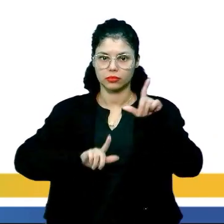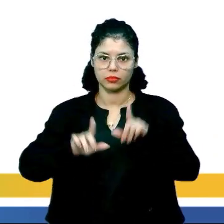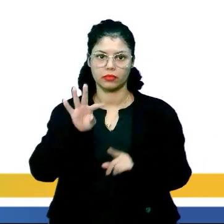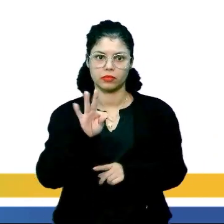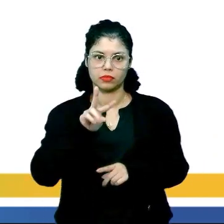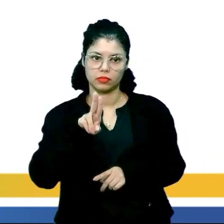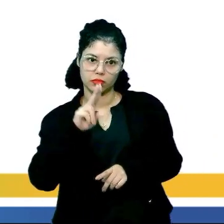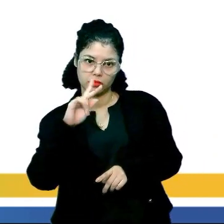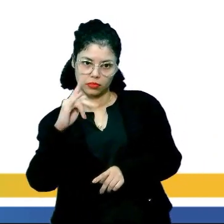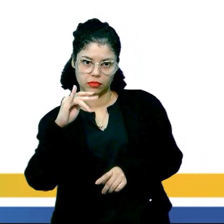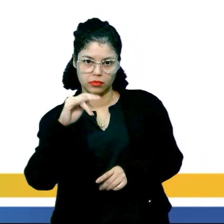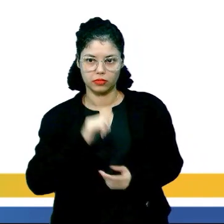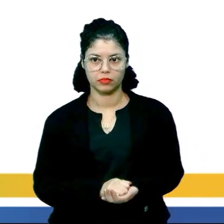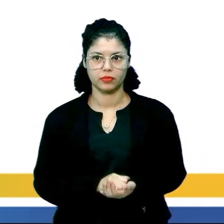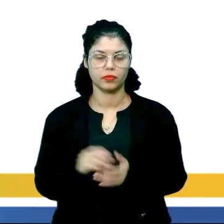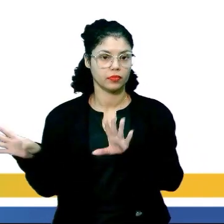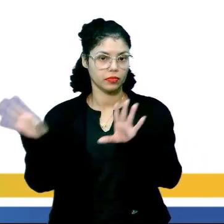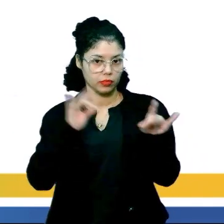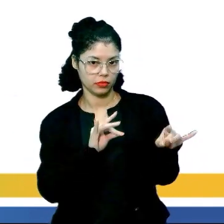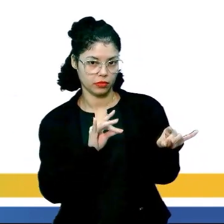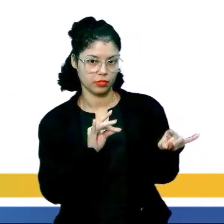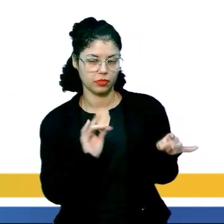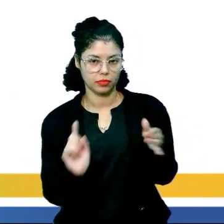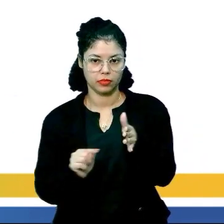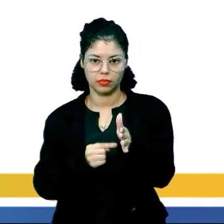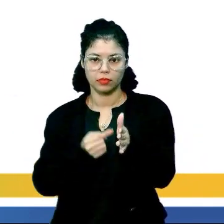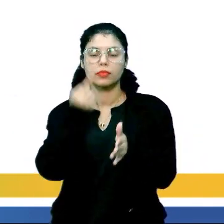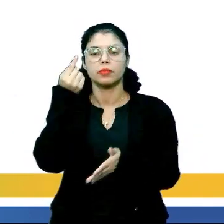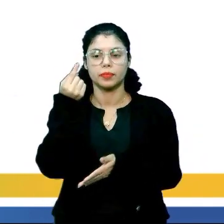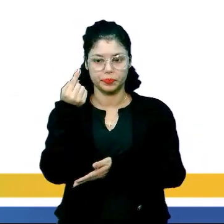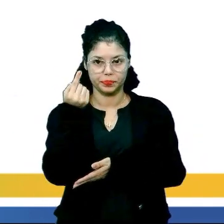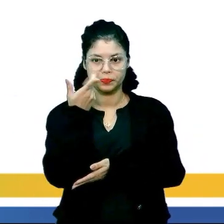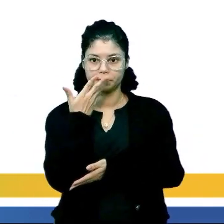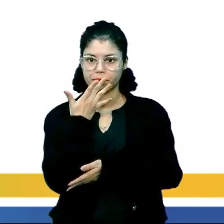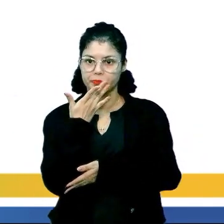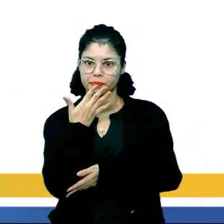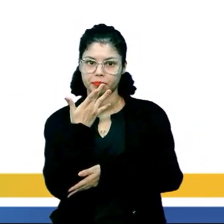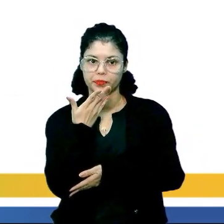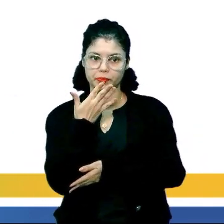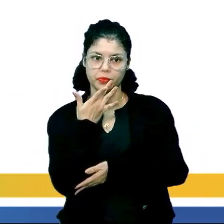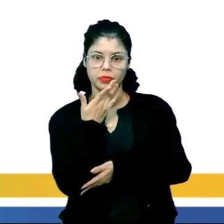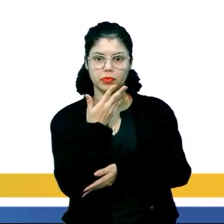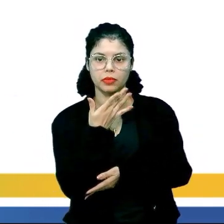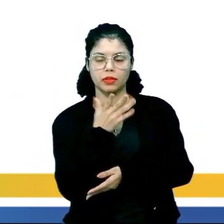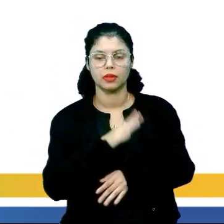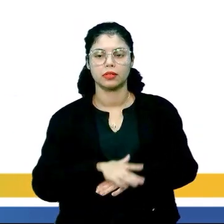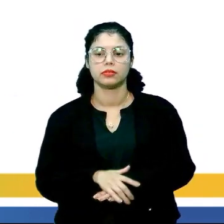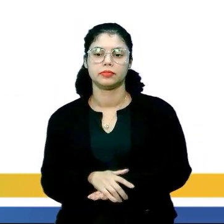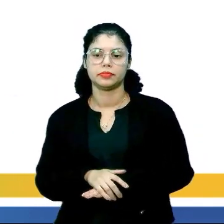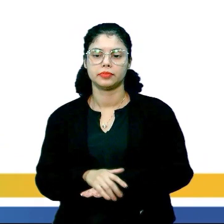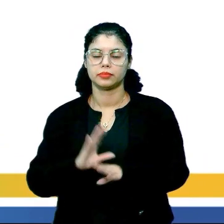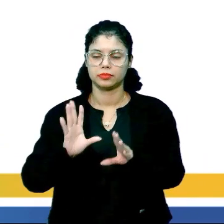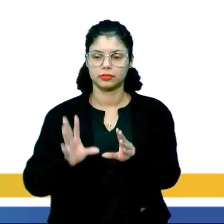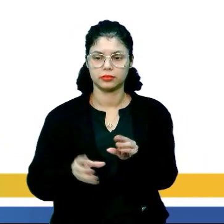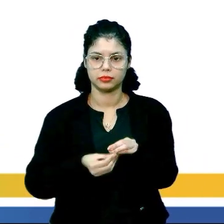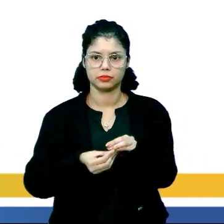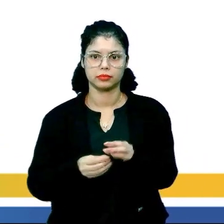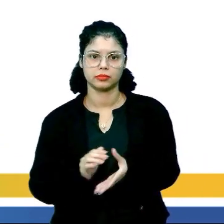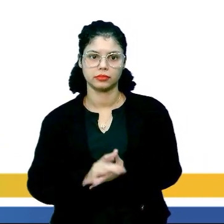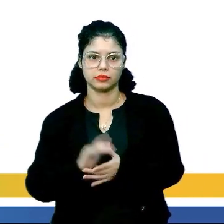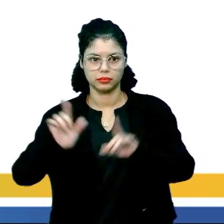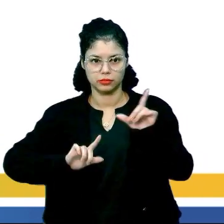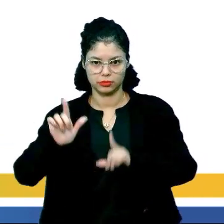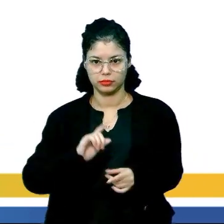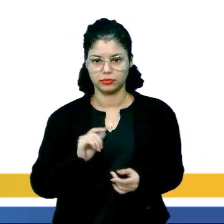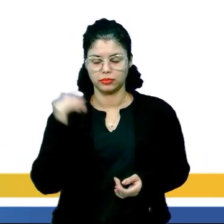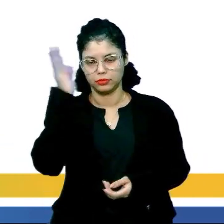Tupi, ela, por assim dizer, ela foi uma inauguradora, pioneira para implantar a